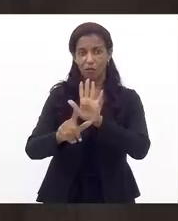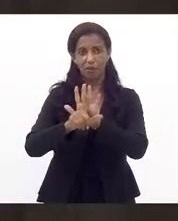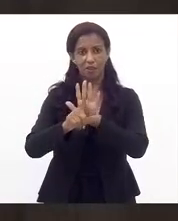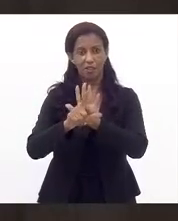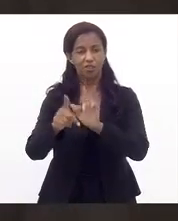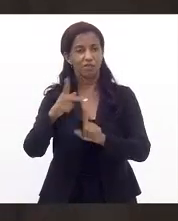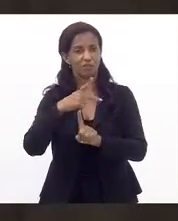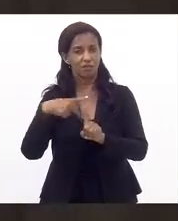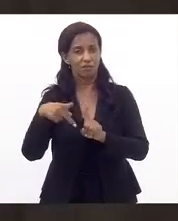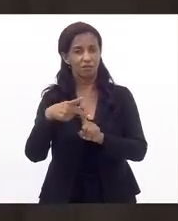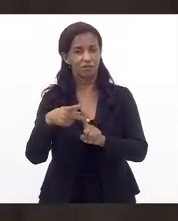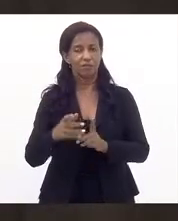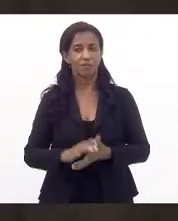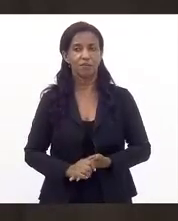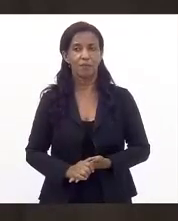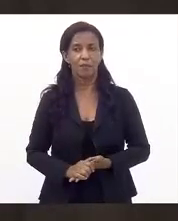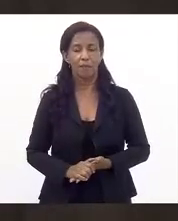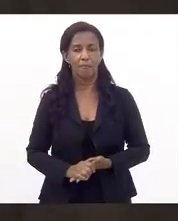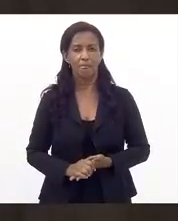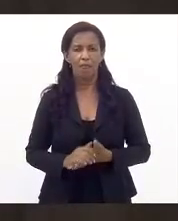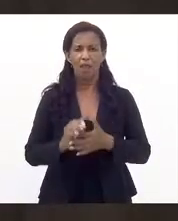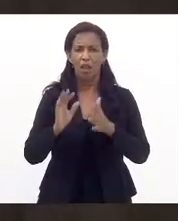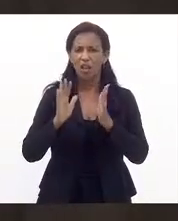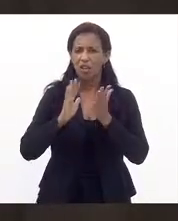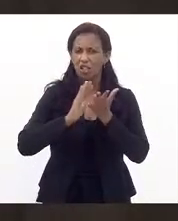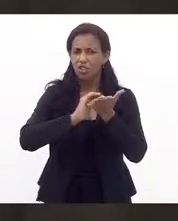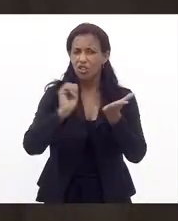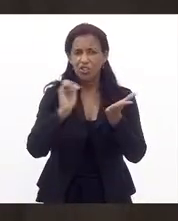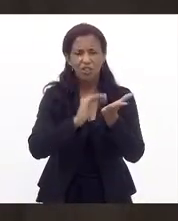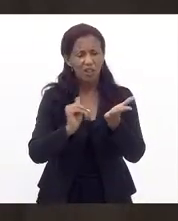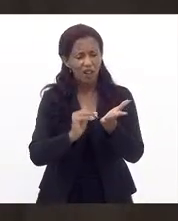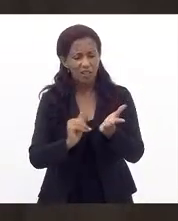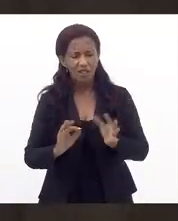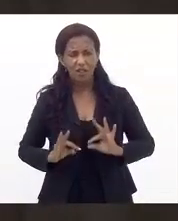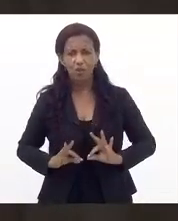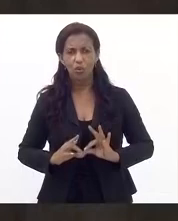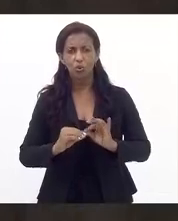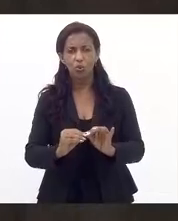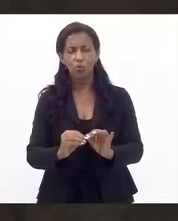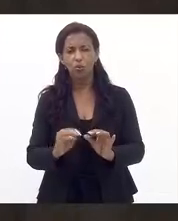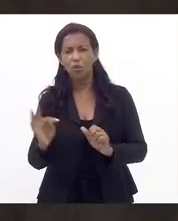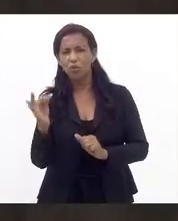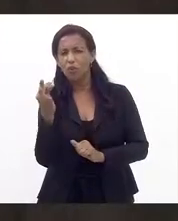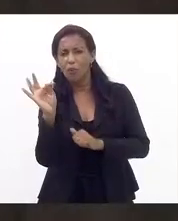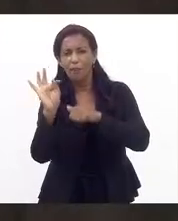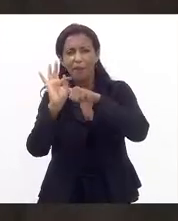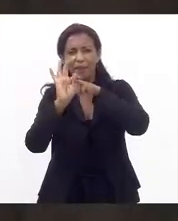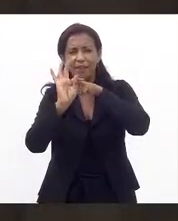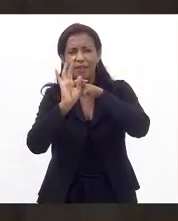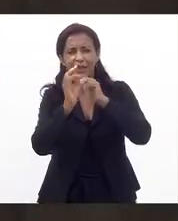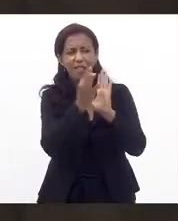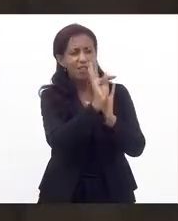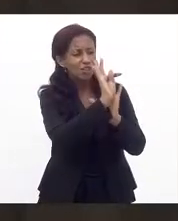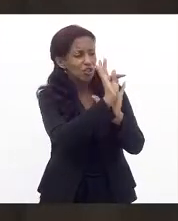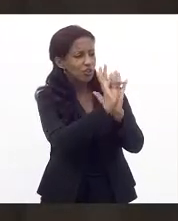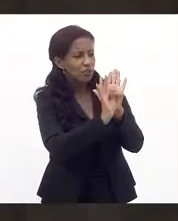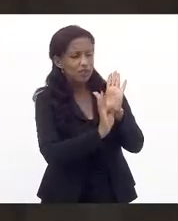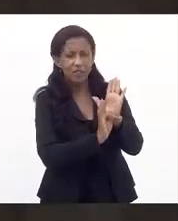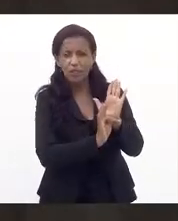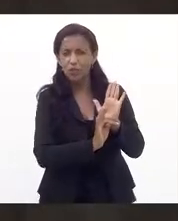previdenciária supriria todos esses vistos Sem problema nenhum é só uma técnica redacional